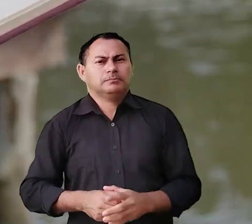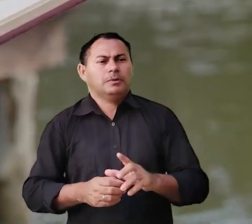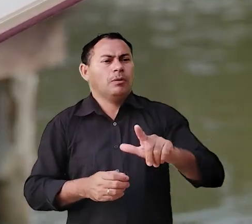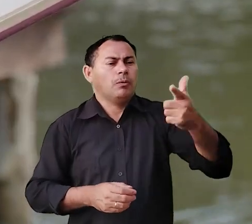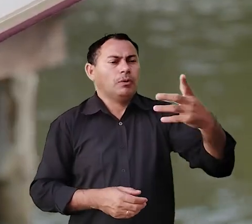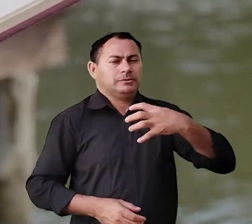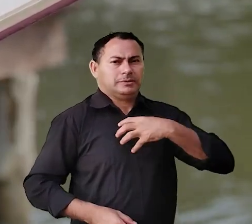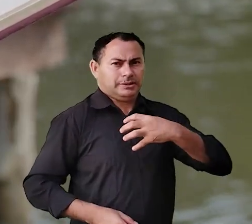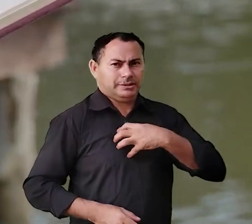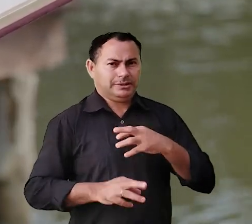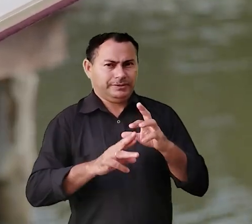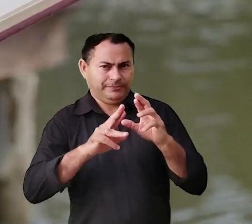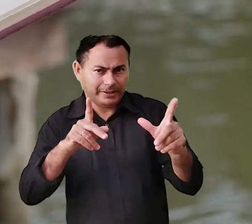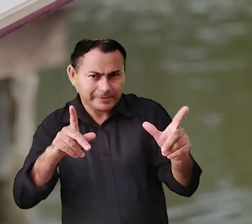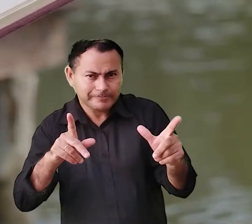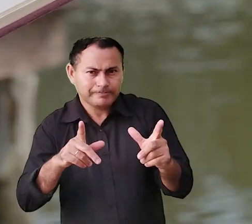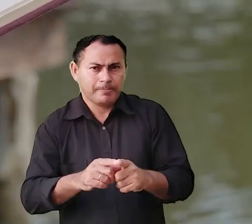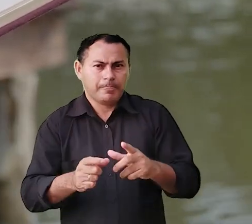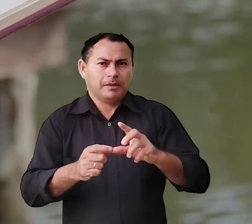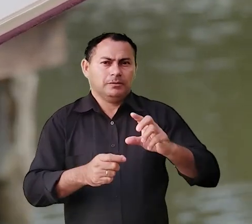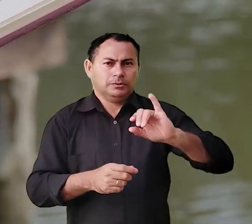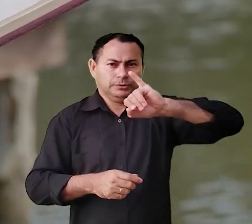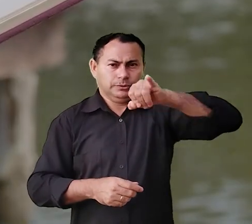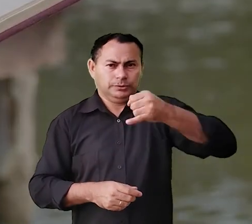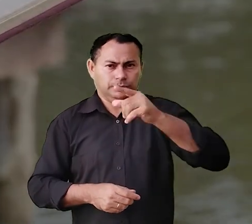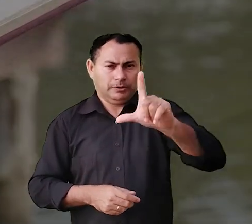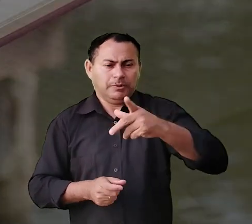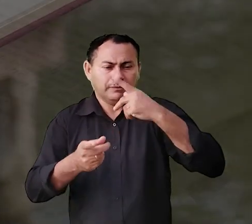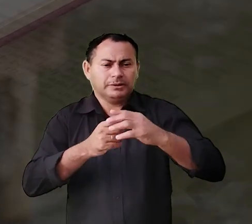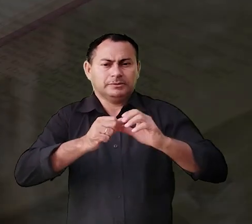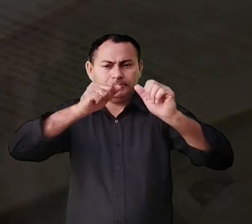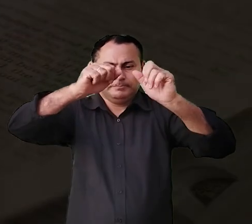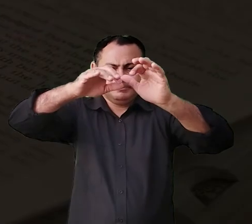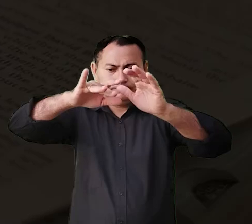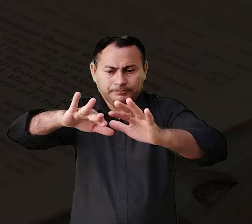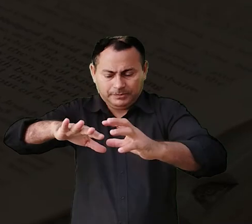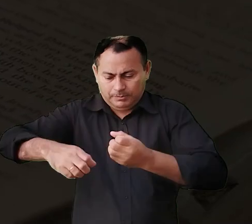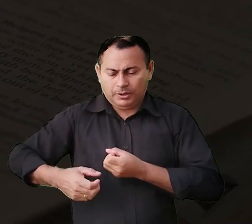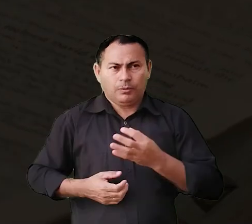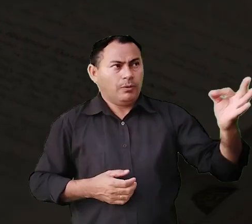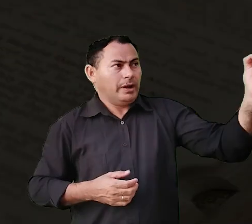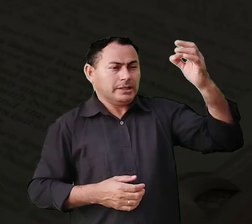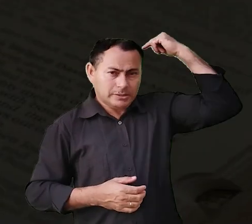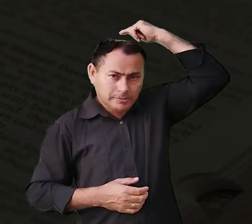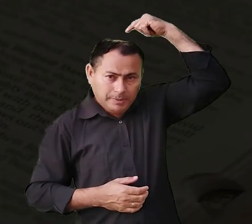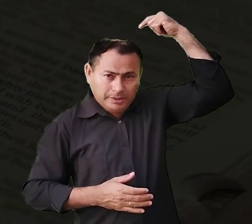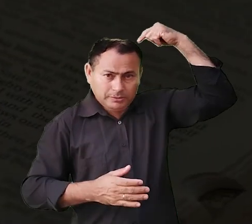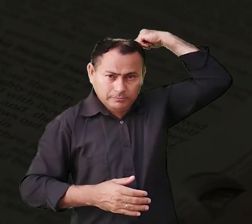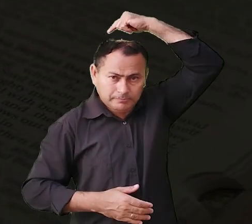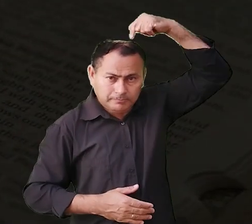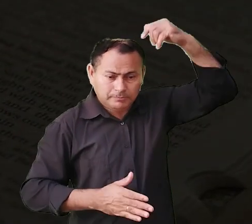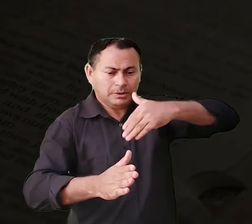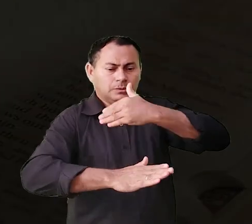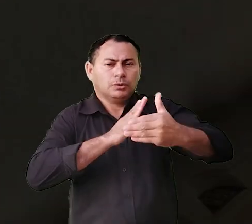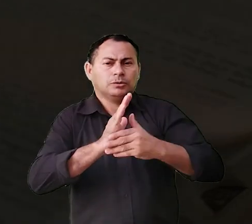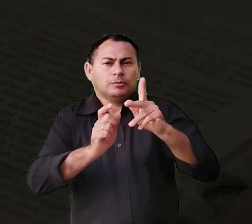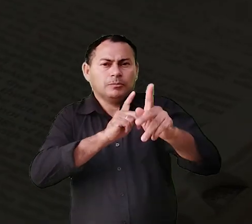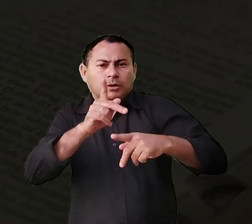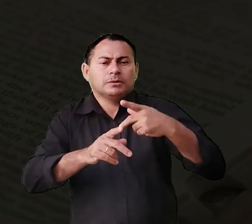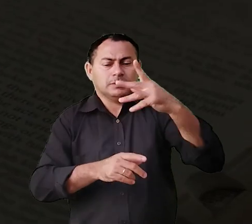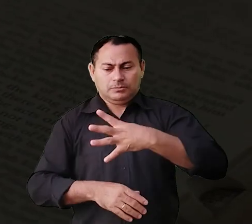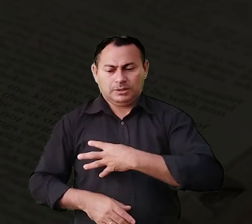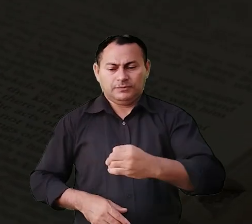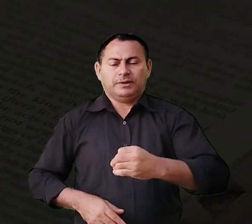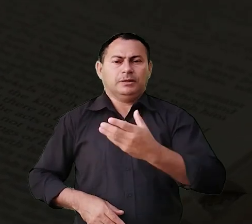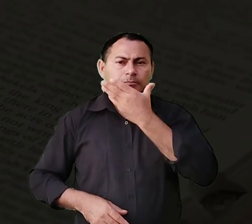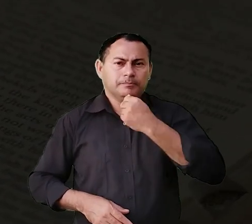Senhor, com um outro sentido. Ele diz: derramarei do meu espírito sobre todos os